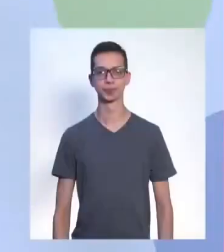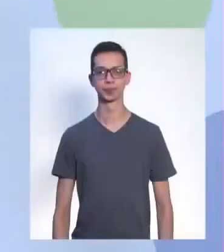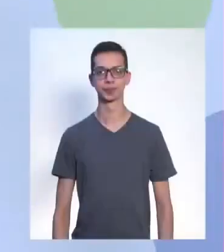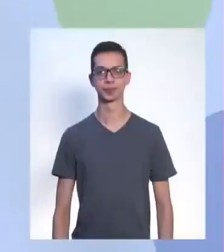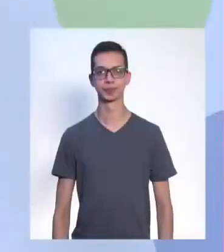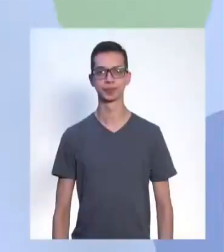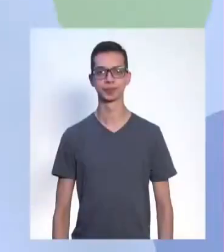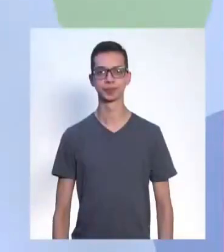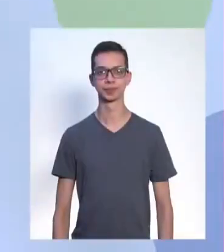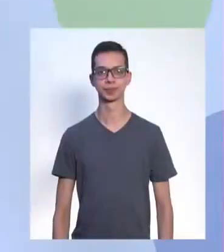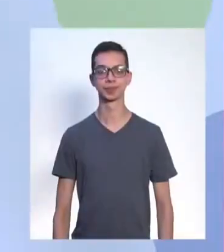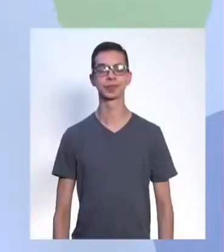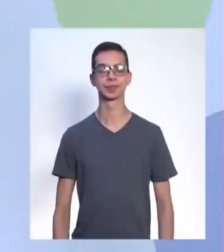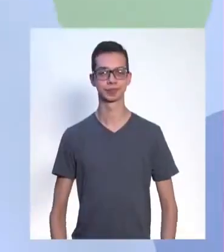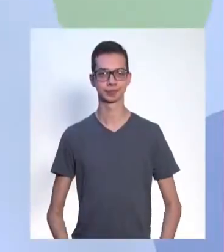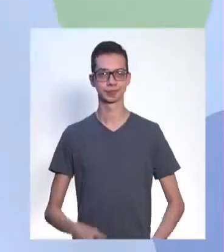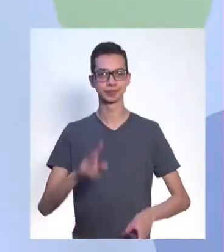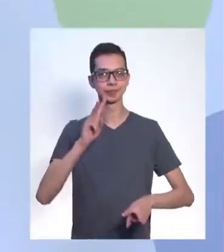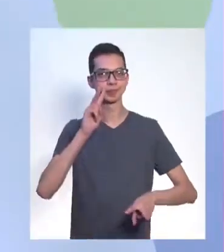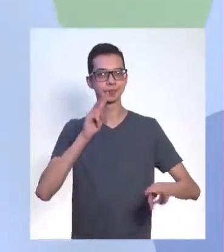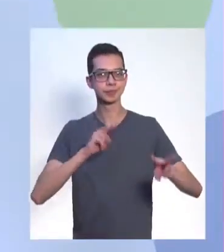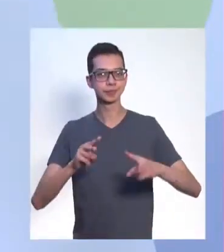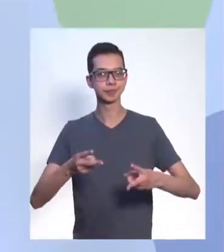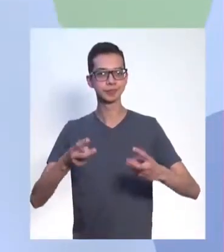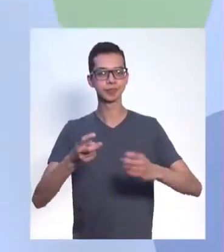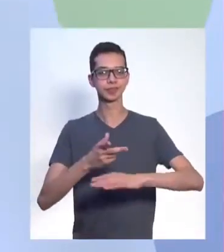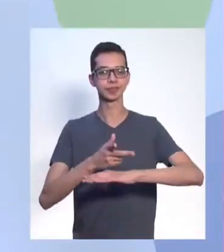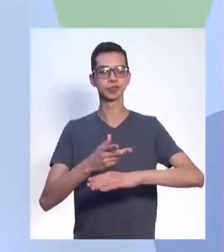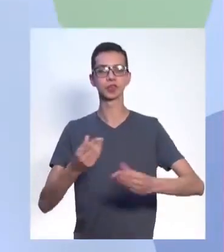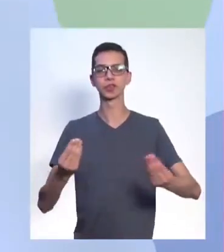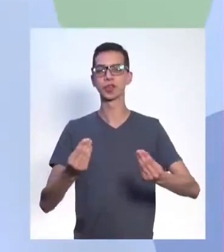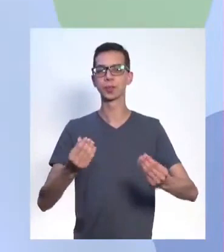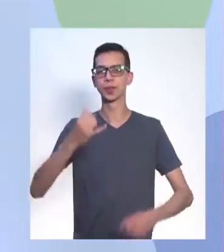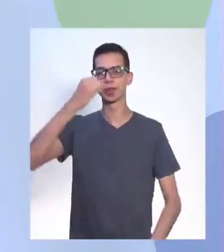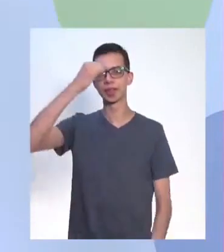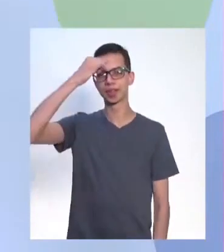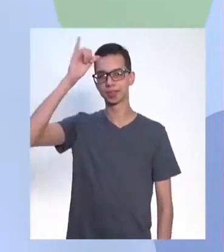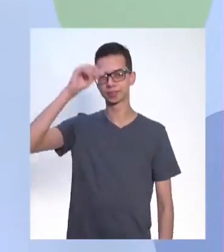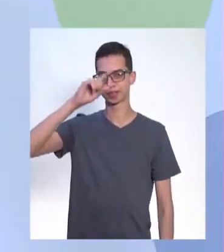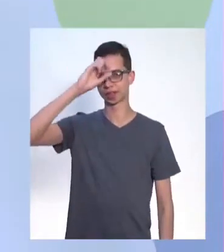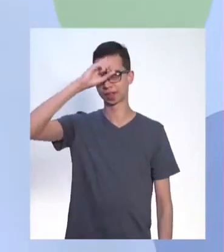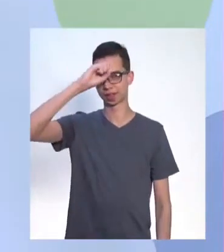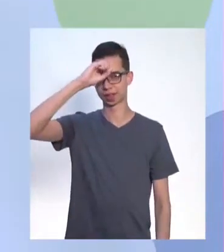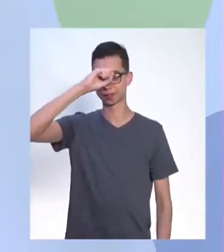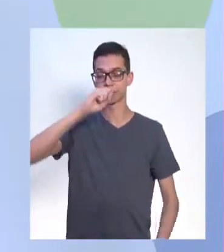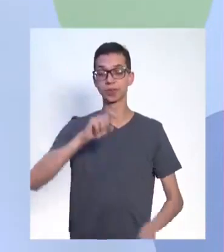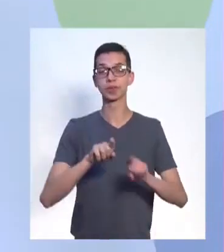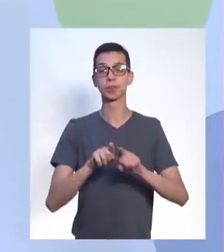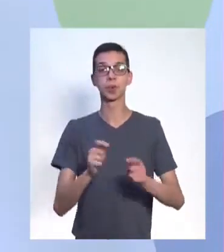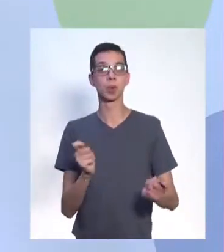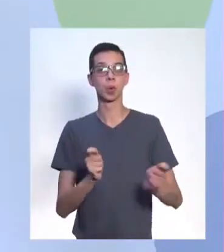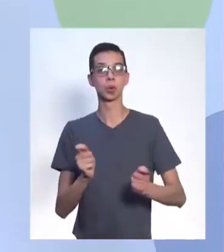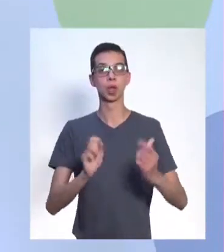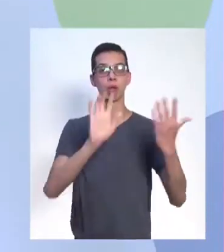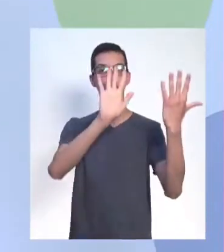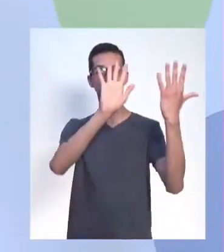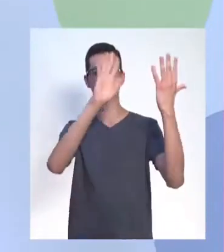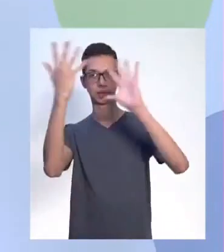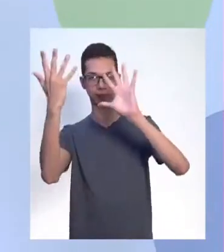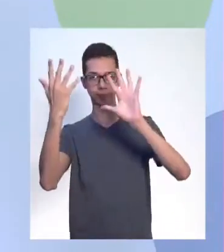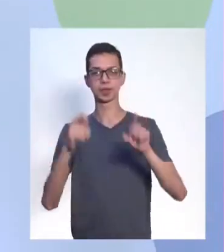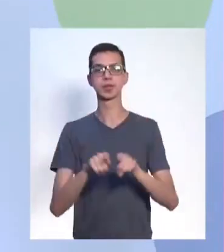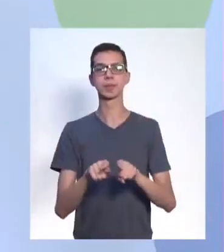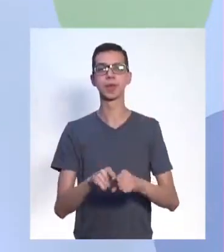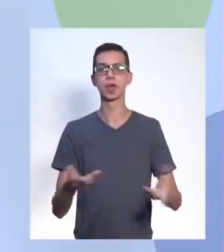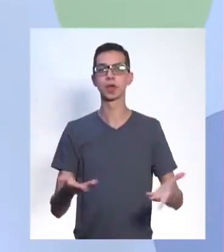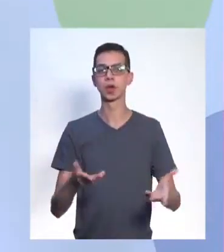Nós vimos aí um vídeo sobre como aprender a evitar, a controlar, né, as mudanças climáticas, e agora a gente vai ver um outro, esse sim, sobre